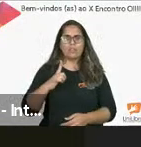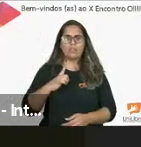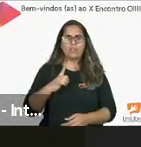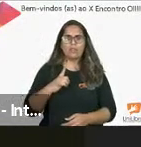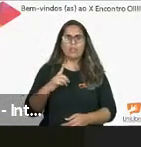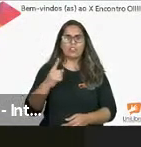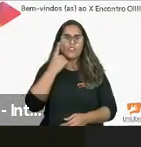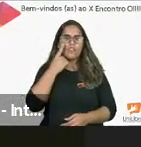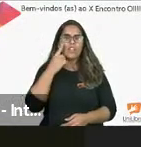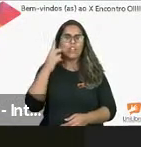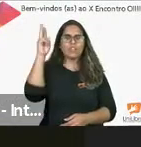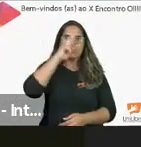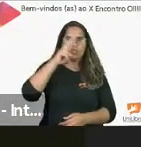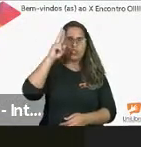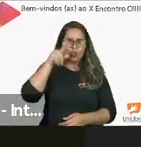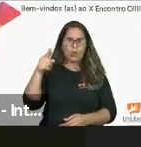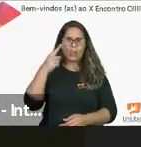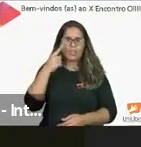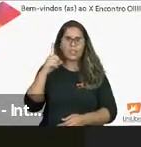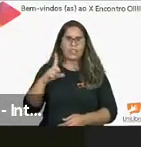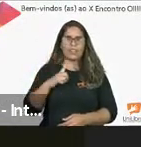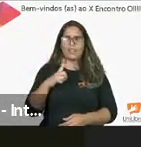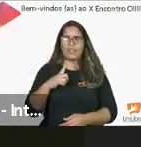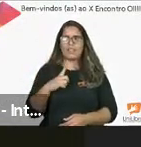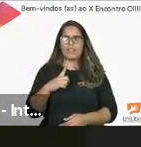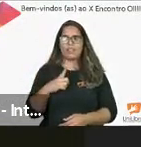história, ela não é simples.